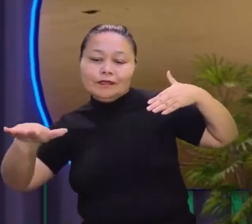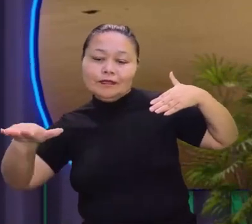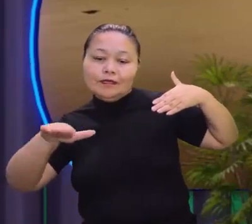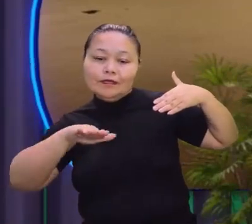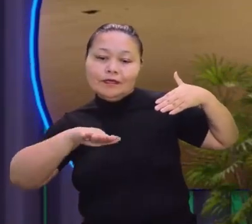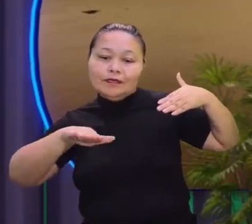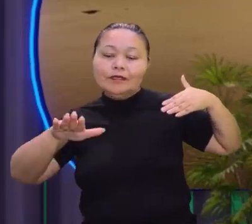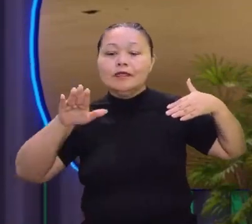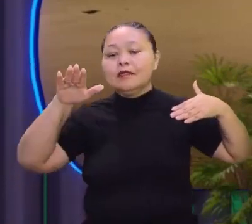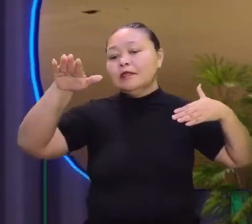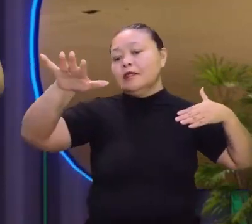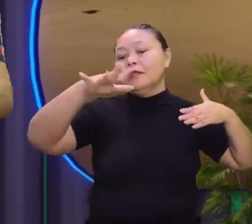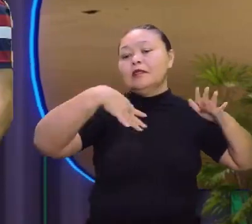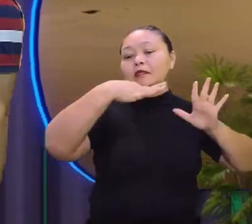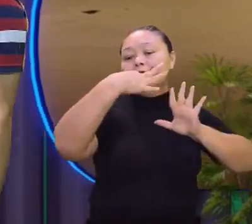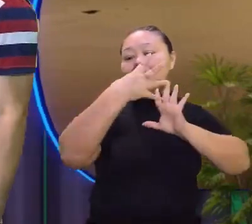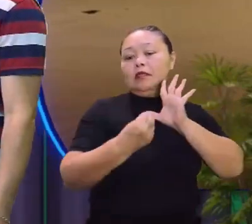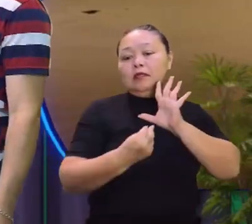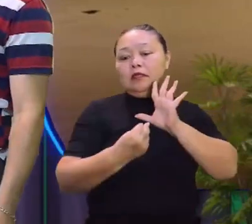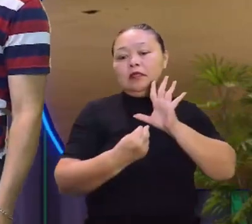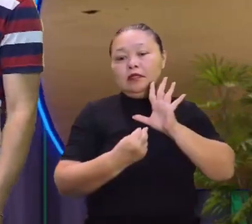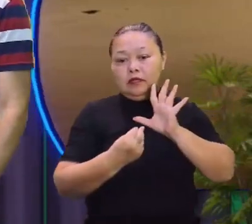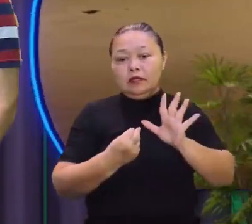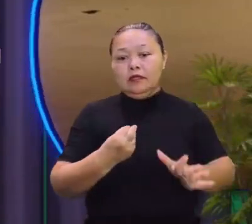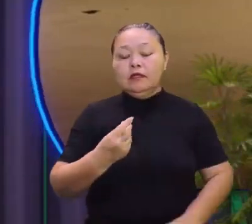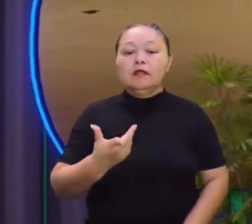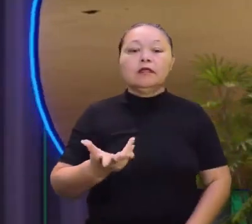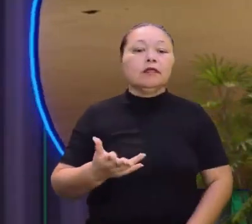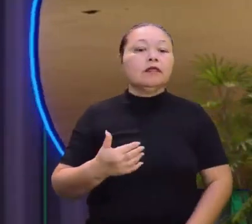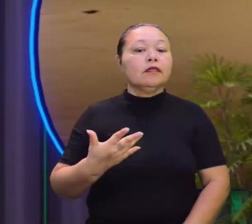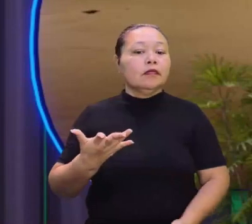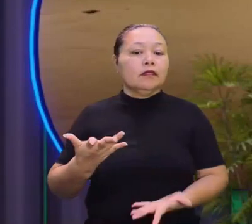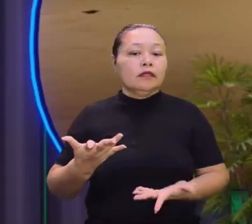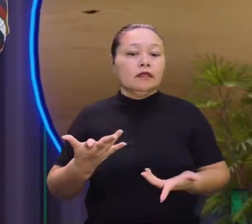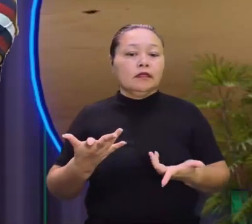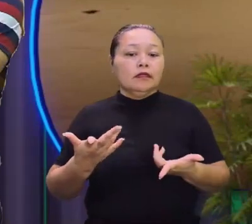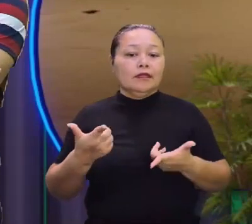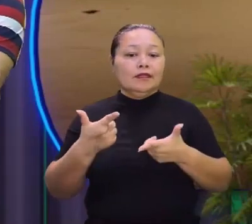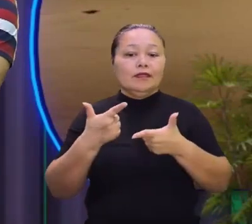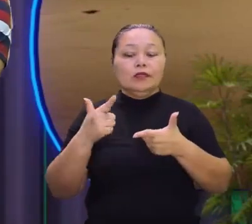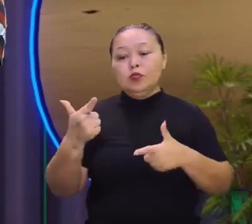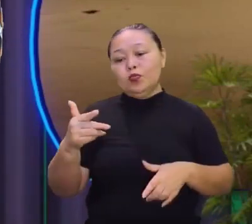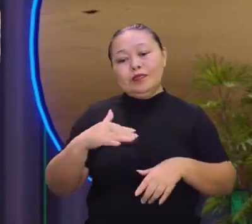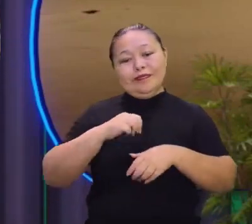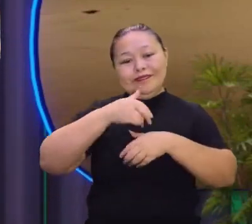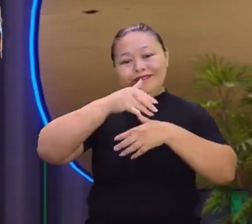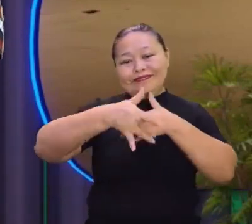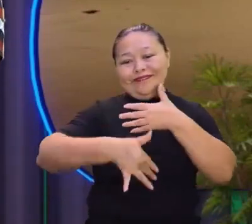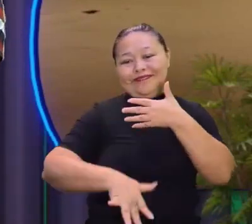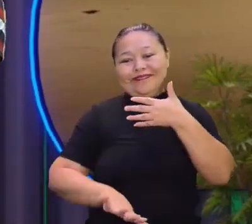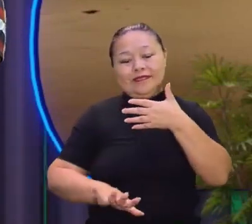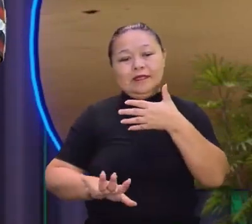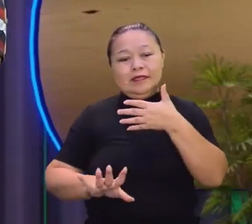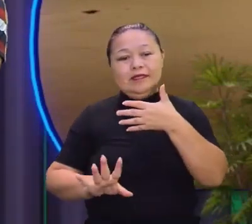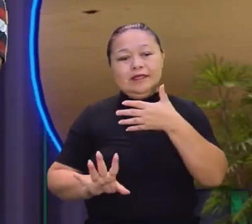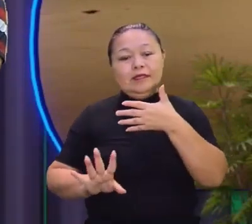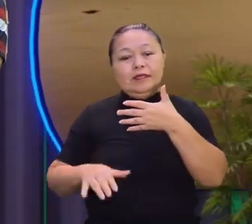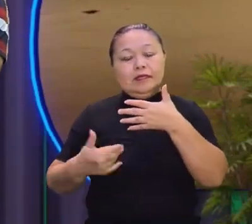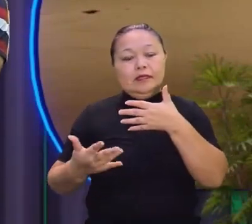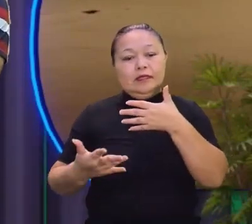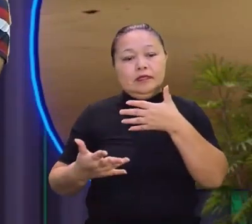É a planície. Até lá no Amazonas. Muito bem, é lembrado. Isso? Com certeza. Não tem mais cachoeira. Não tem. E aí, tipo assim, por